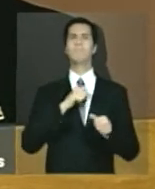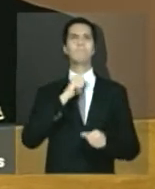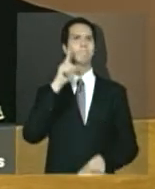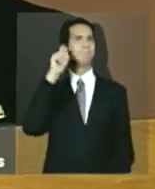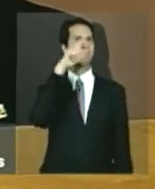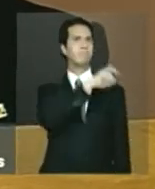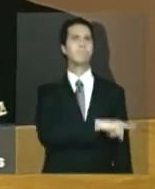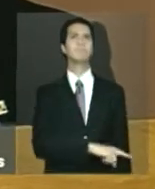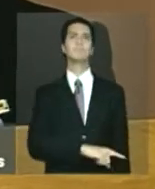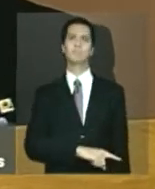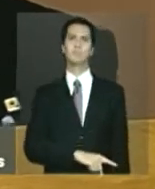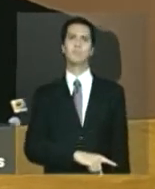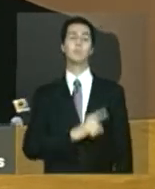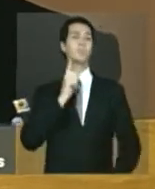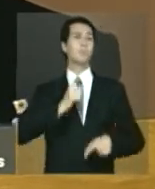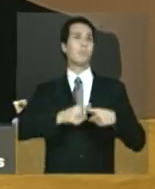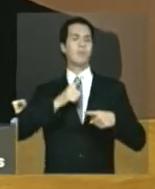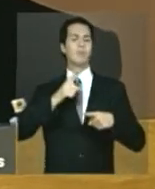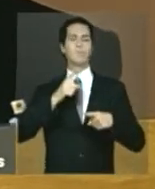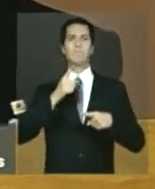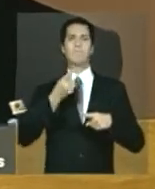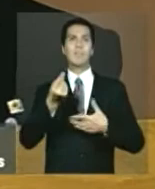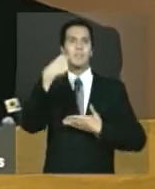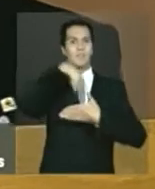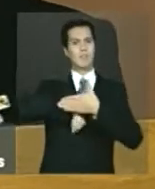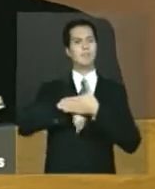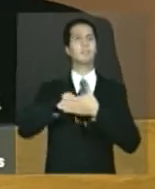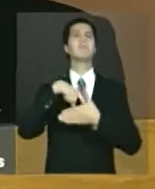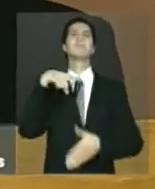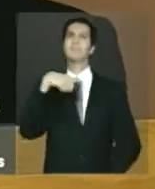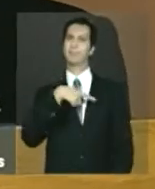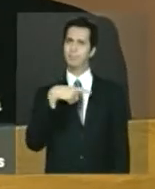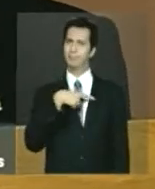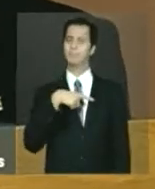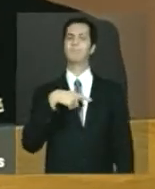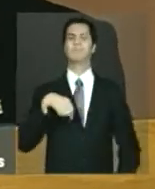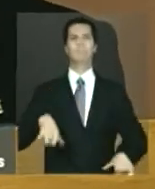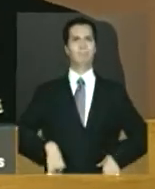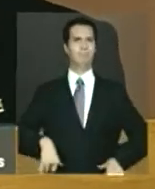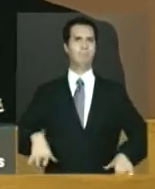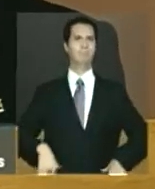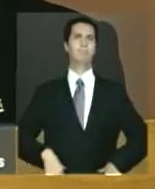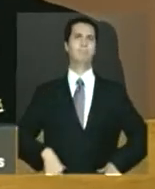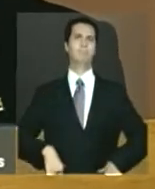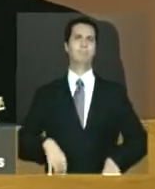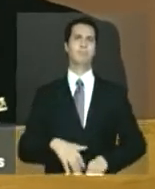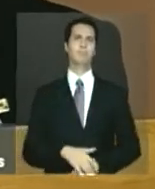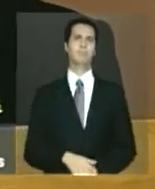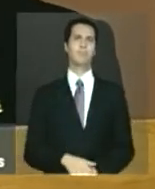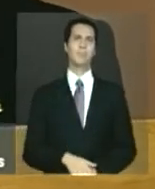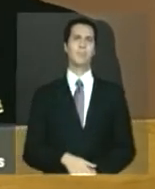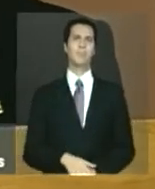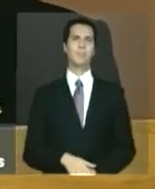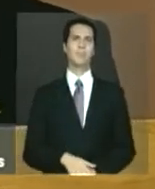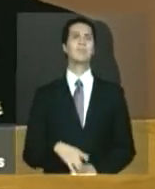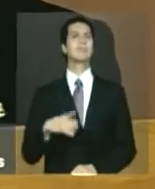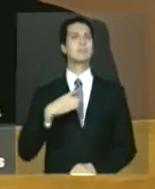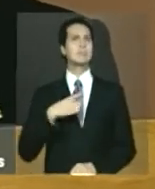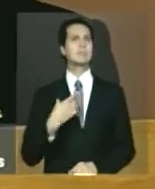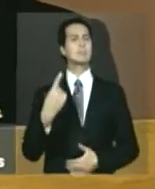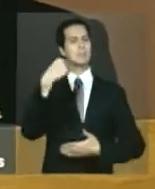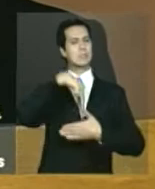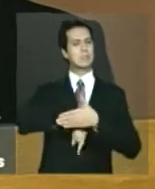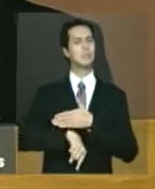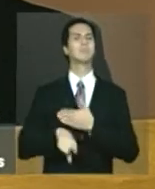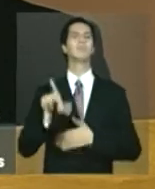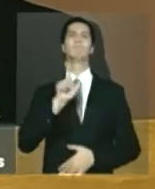limpar porque a ferida cicatriza mas a cicatriz não cicatriza a cicatriz Fica em algum